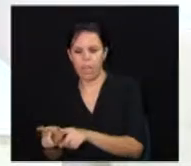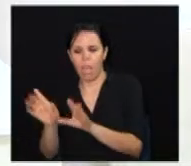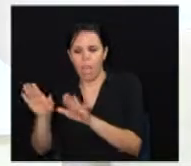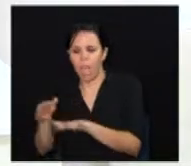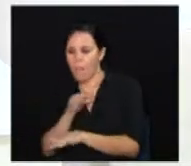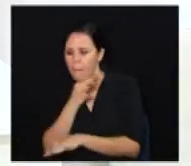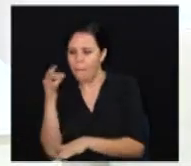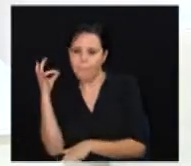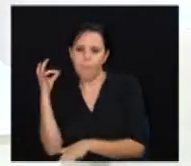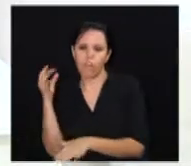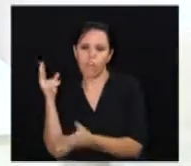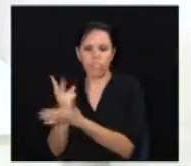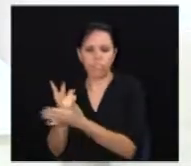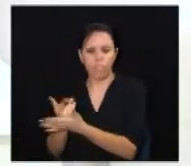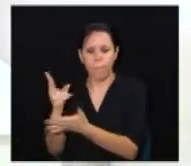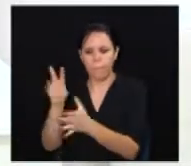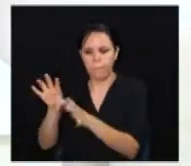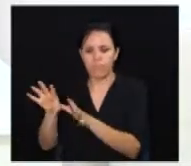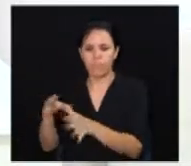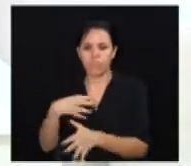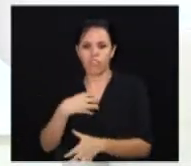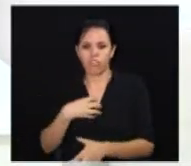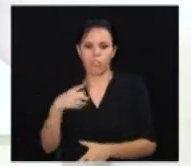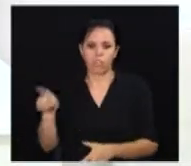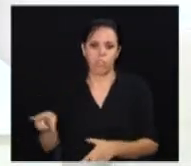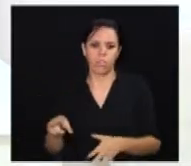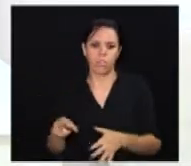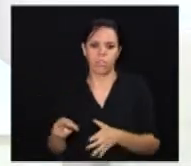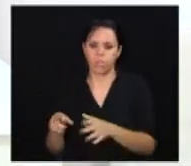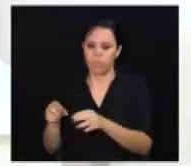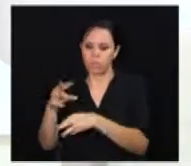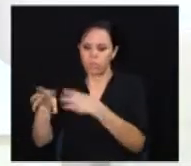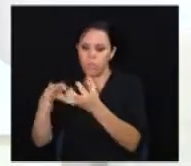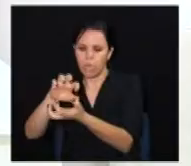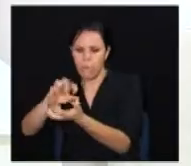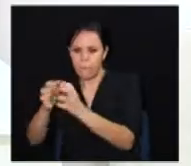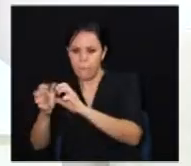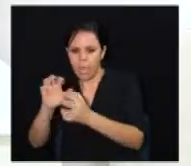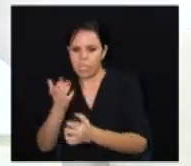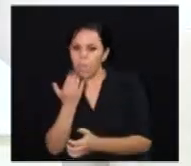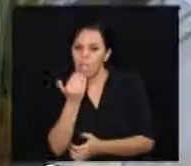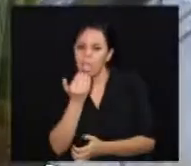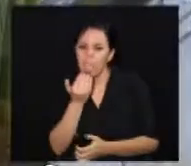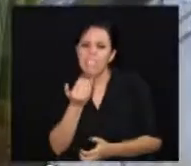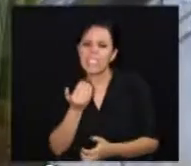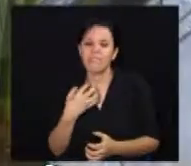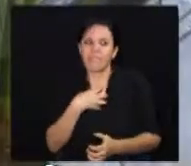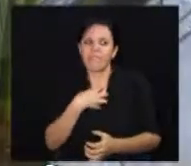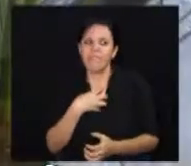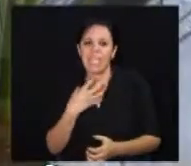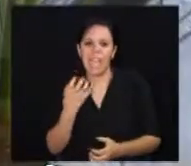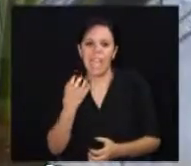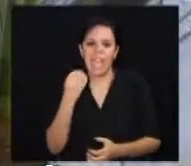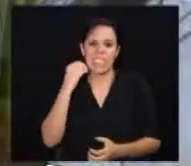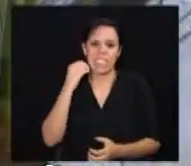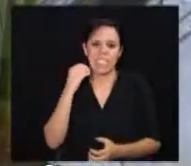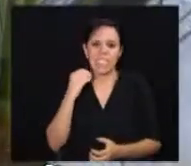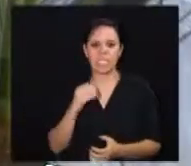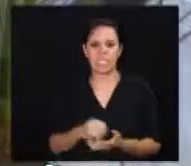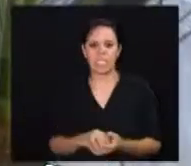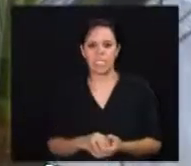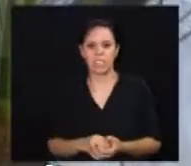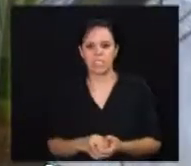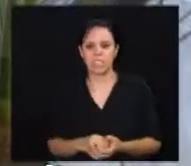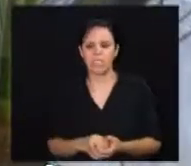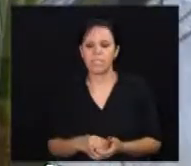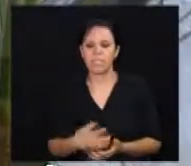textura da massa, né? O correto, mais do que isso vai desmanchar. O correto da massa é ela ser comida al dente. Né? O al dente que a gente fala é que o meinho dela